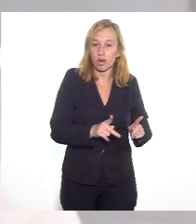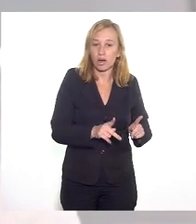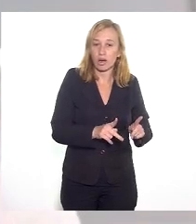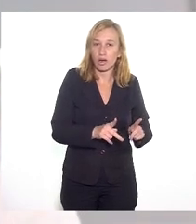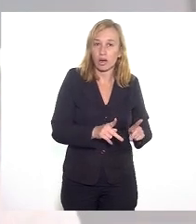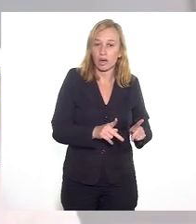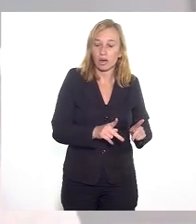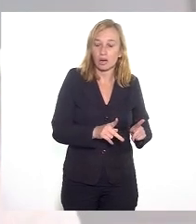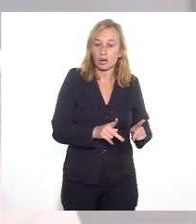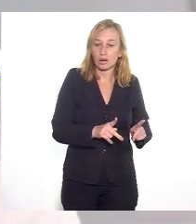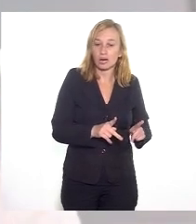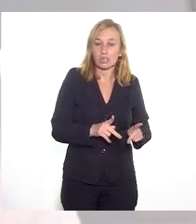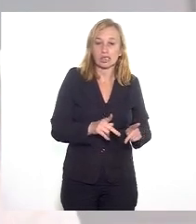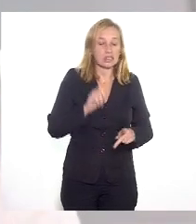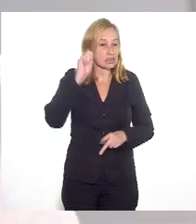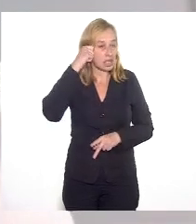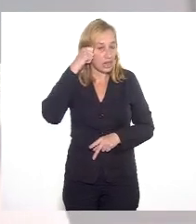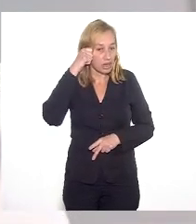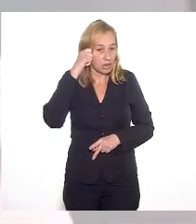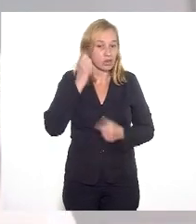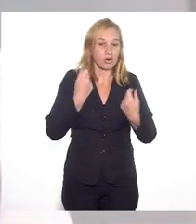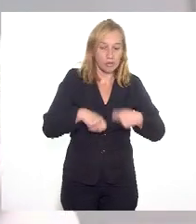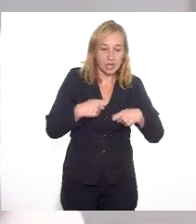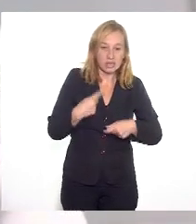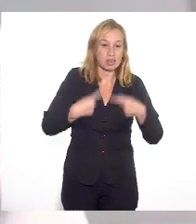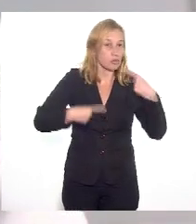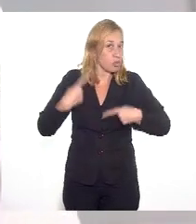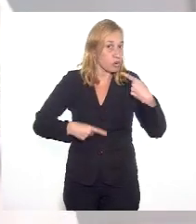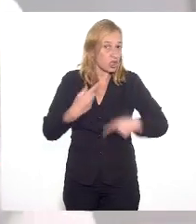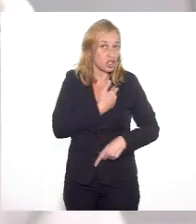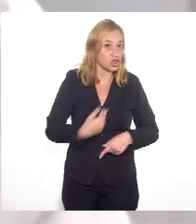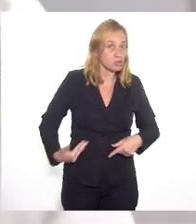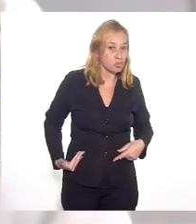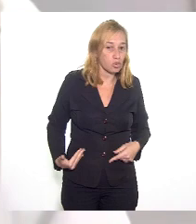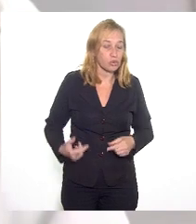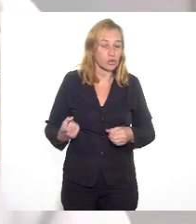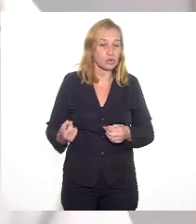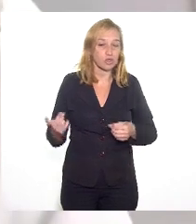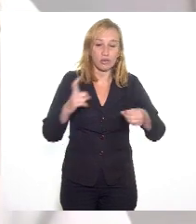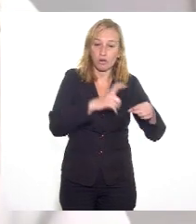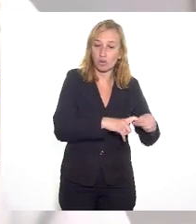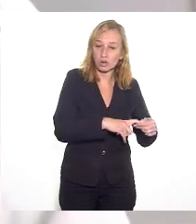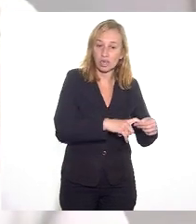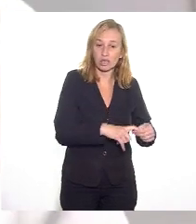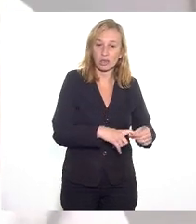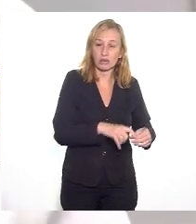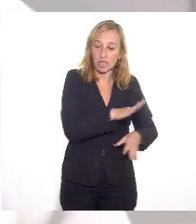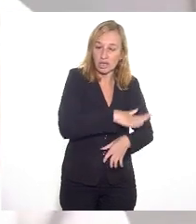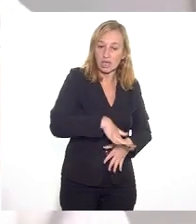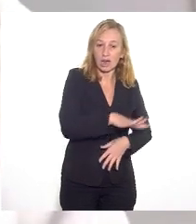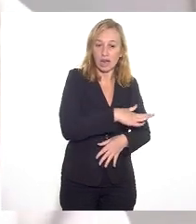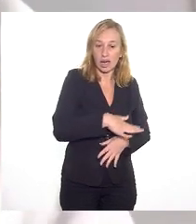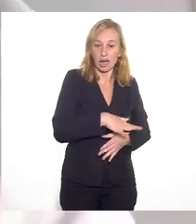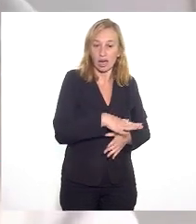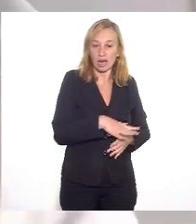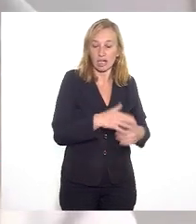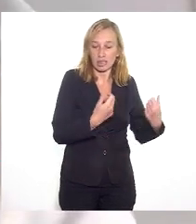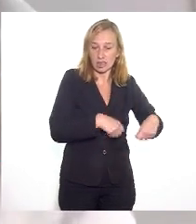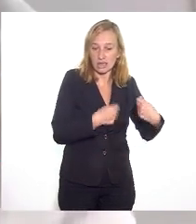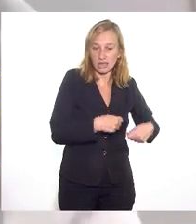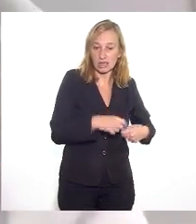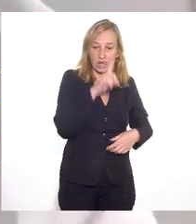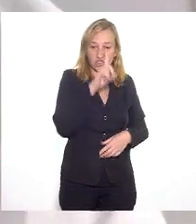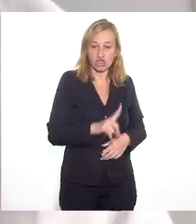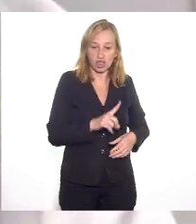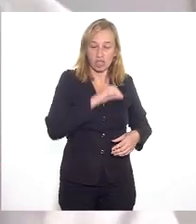é negro e negra e que a gente precisa de políticas públicas voltadas, né, para esse setor, tendo o entendimento da necessidade de garantia